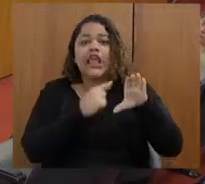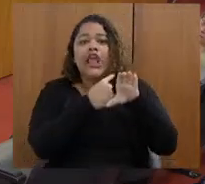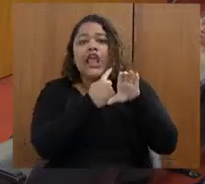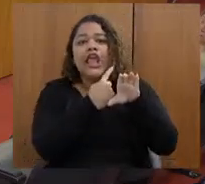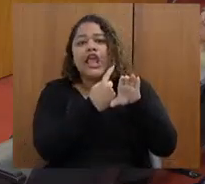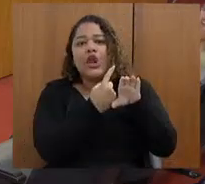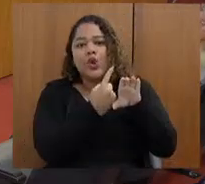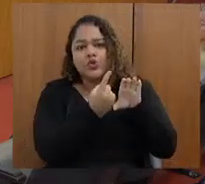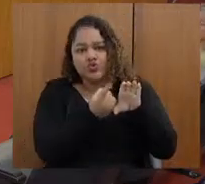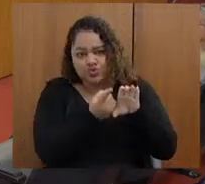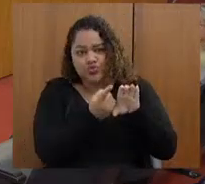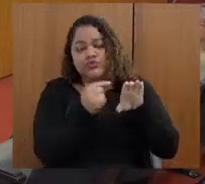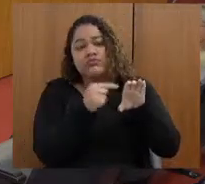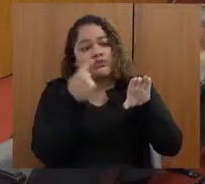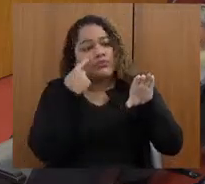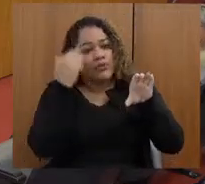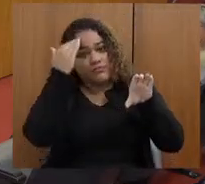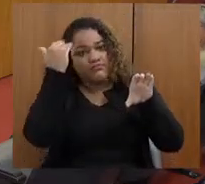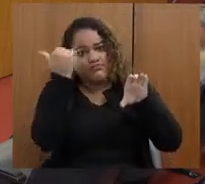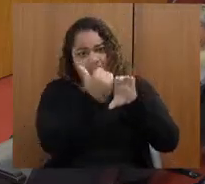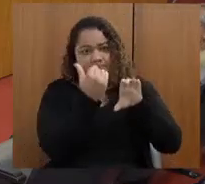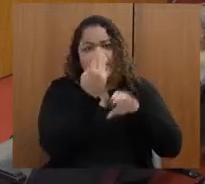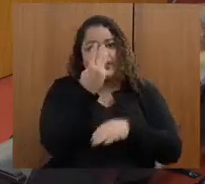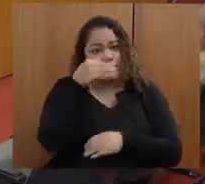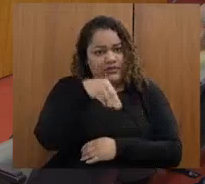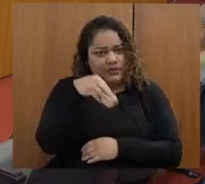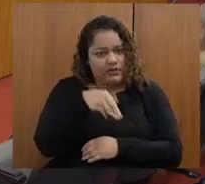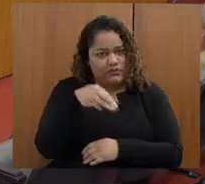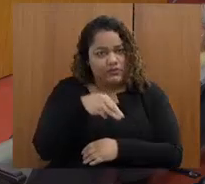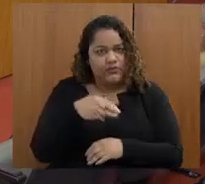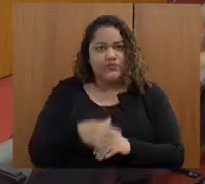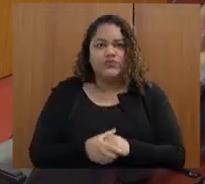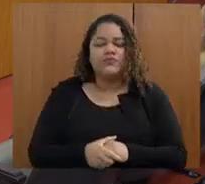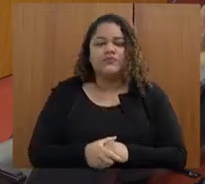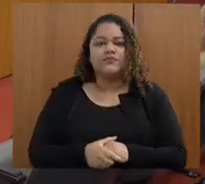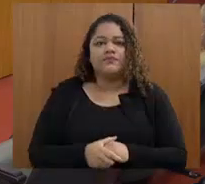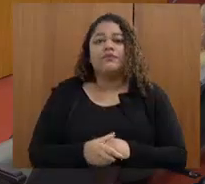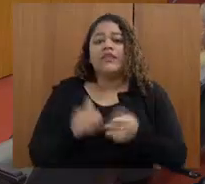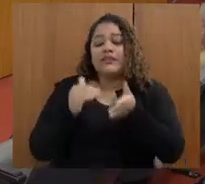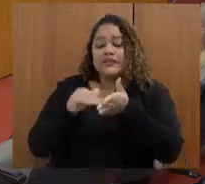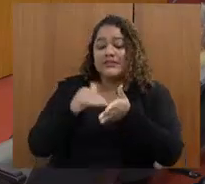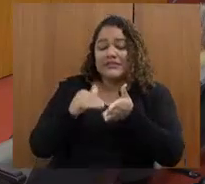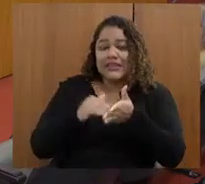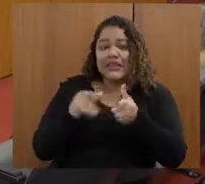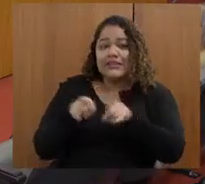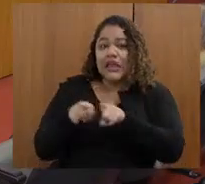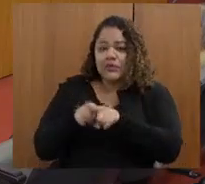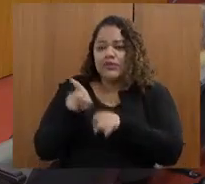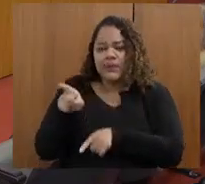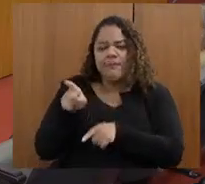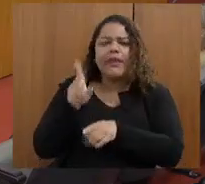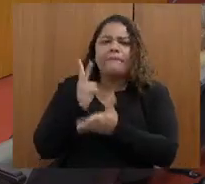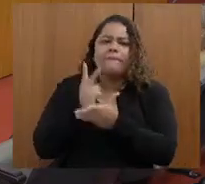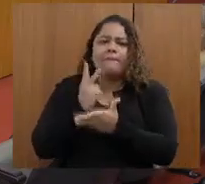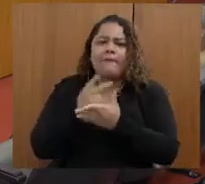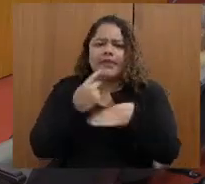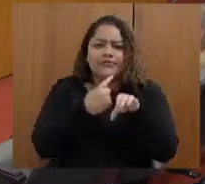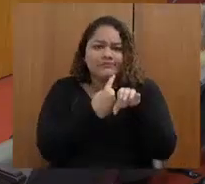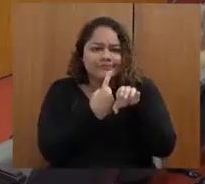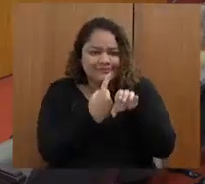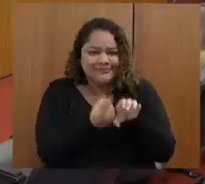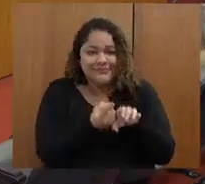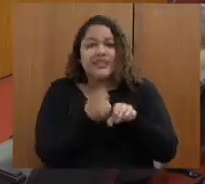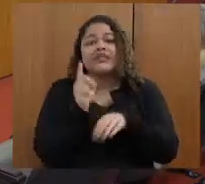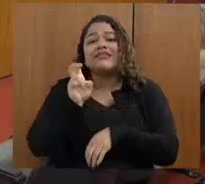que todos nós possamos cumprir o prazo de três minutos o secretário terá também os mesmos no mesmo reloginho cinco minutos